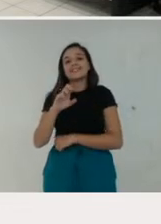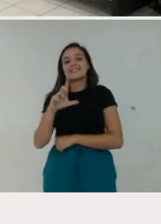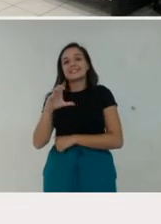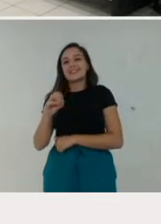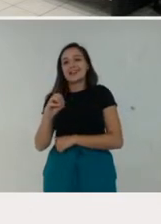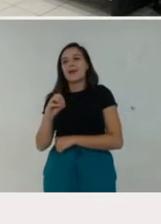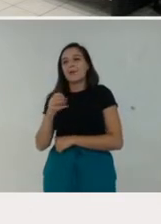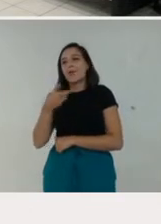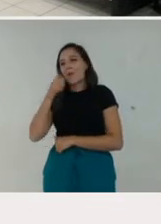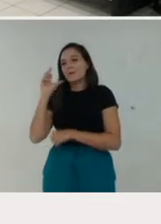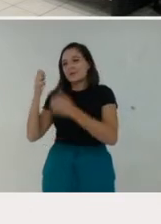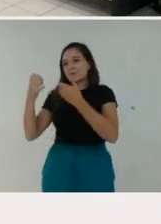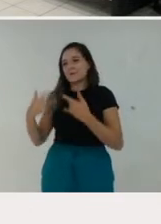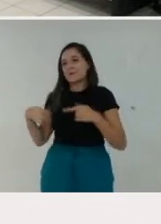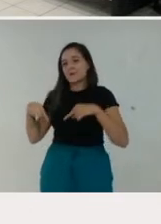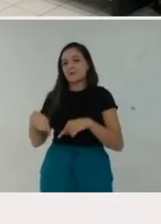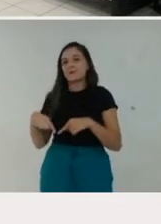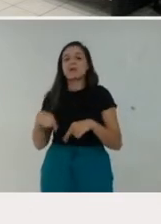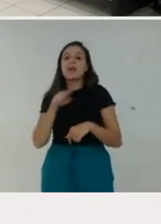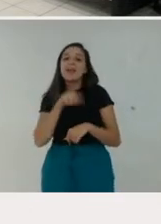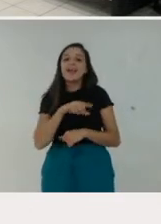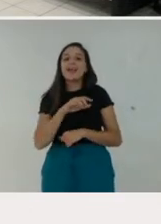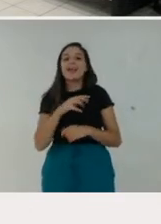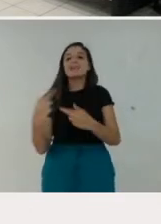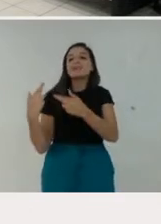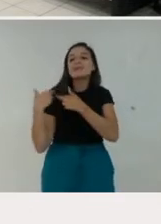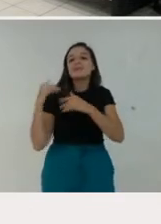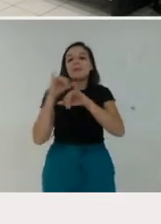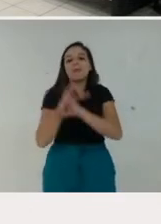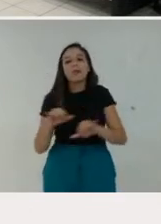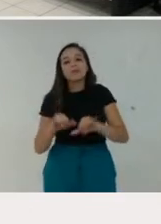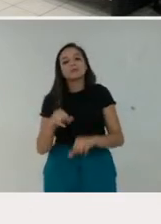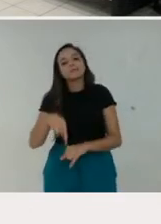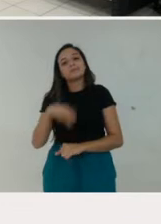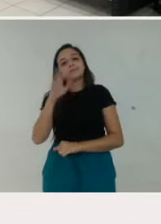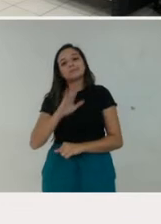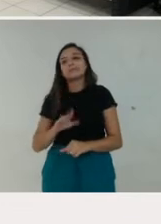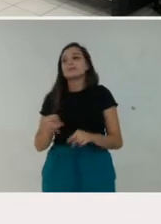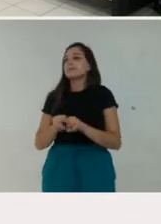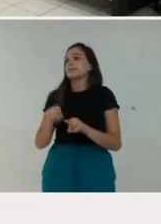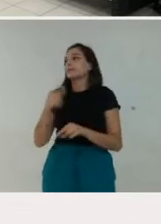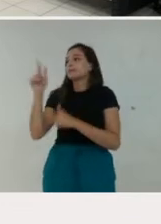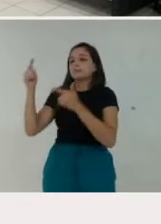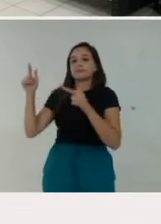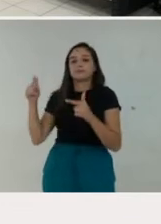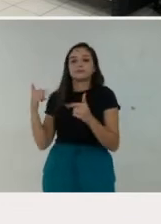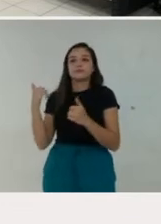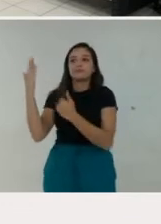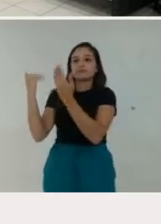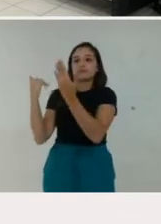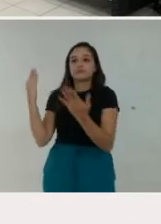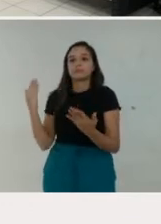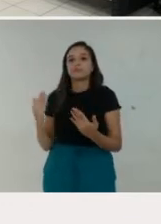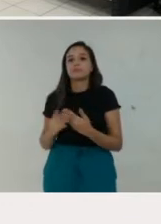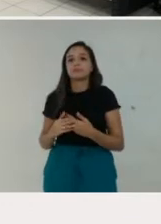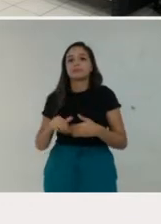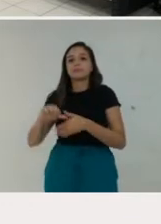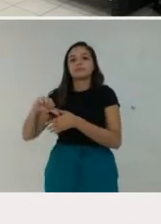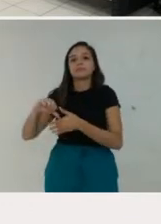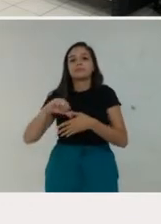pelo Gilvan, que divulga as publicações principalmente do Brasil e América Latina em Censo Livre.